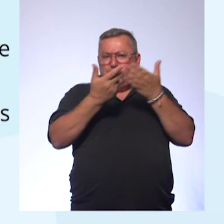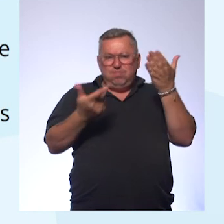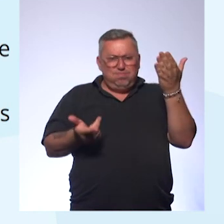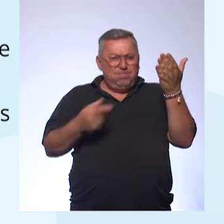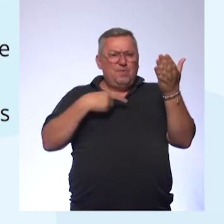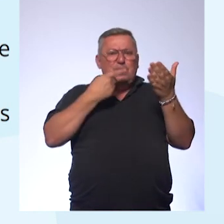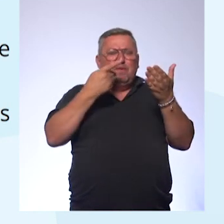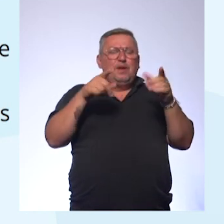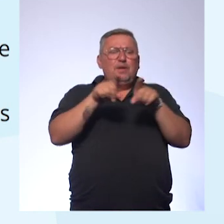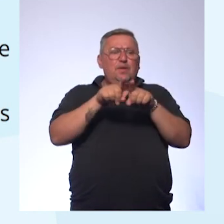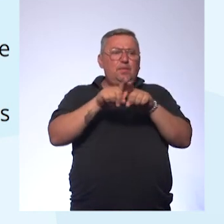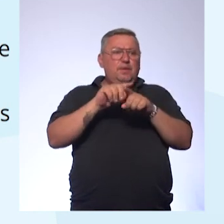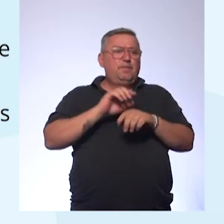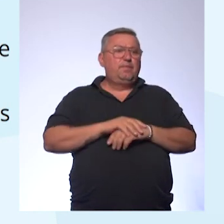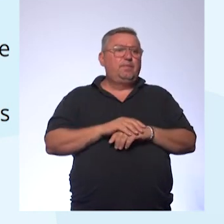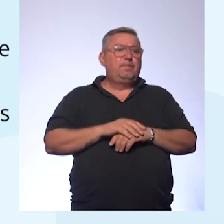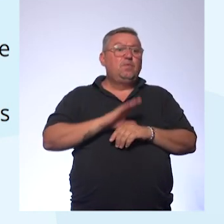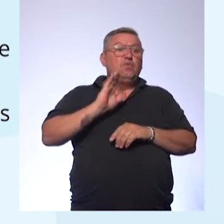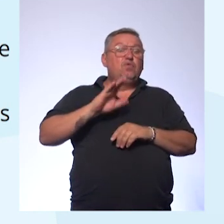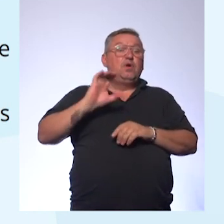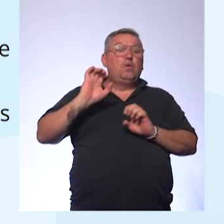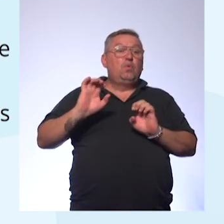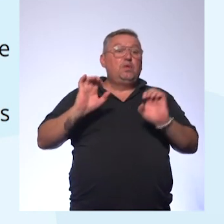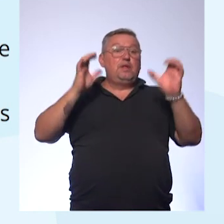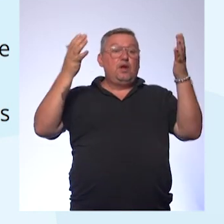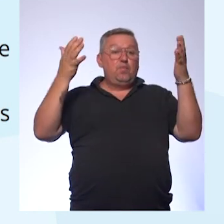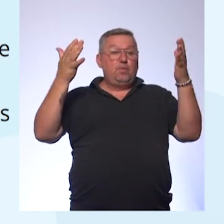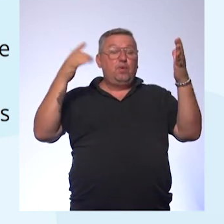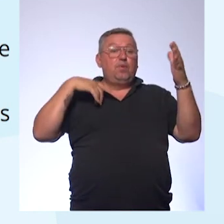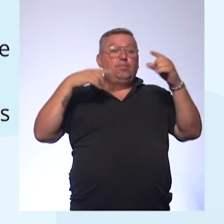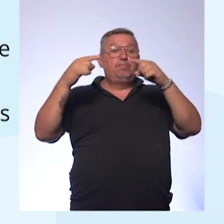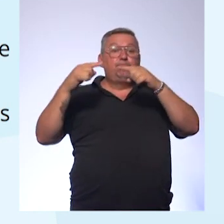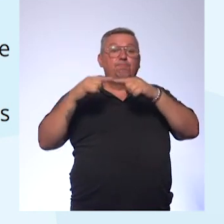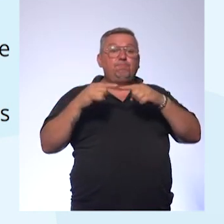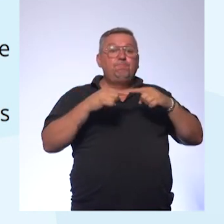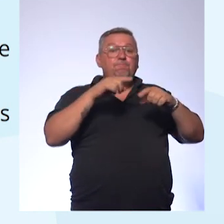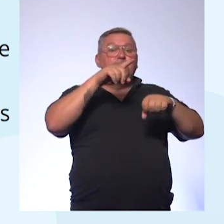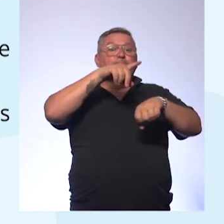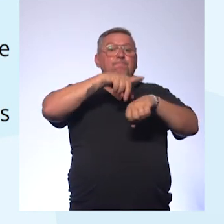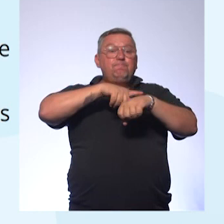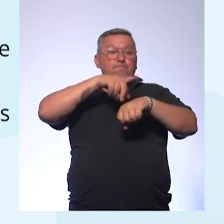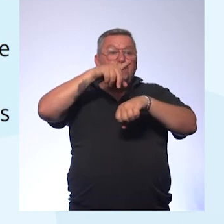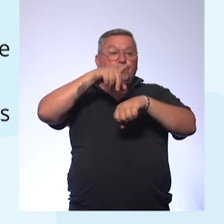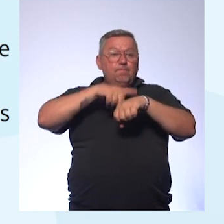Obrigado por nos representar aqui. Nós estamos representando nós aqui